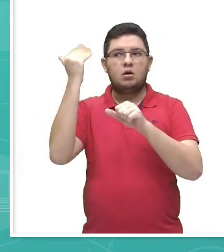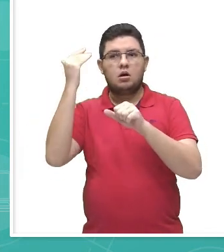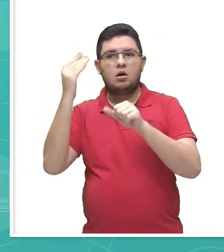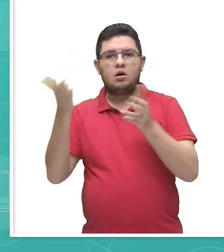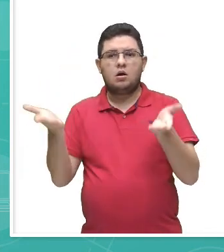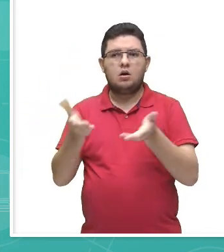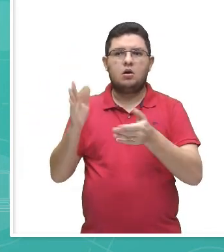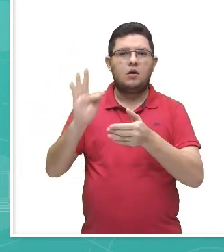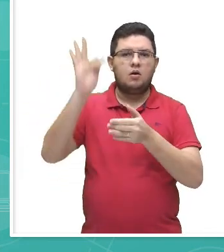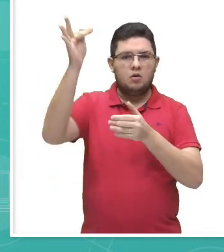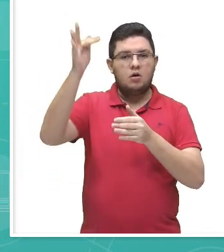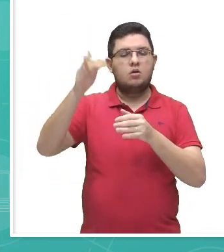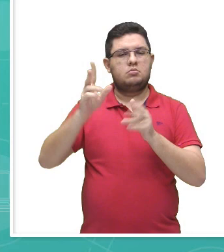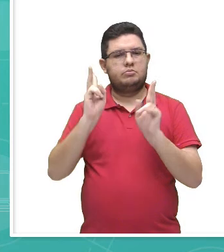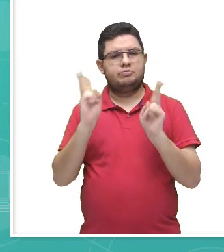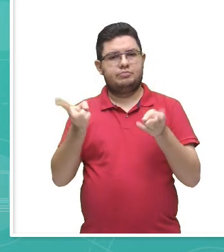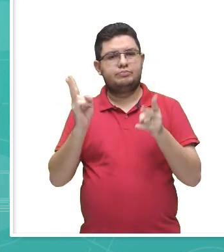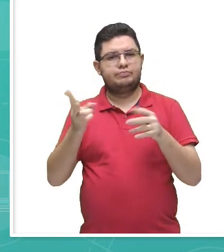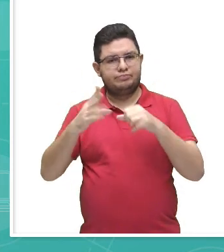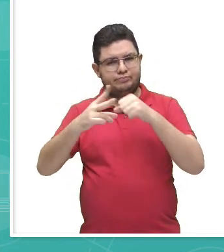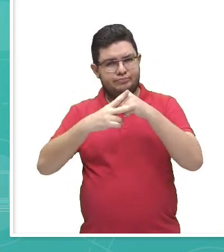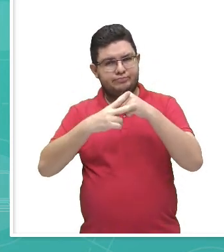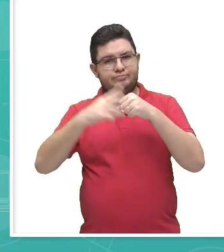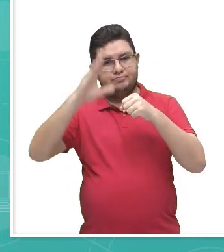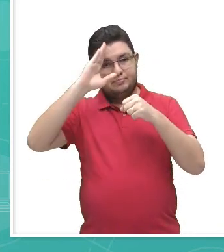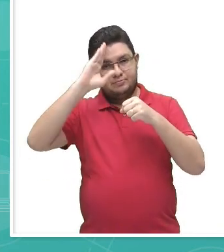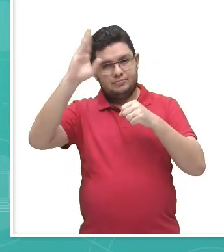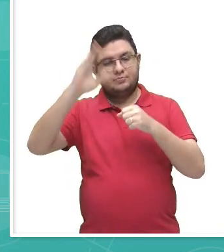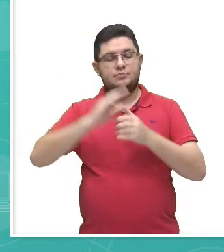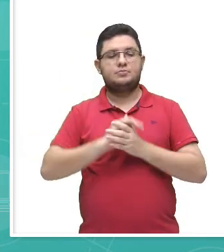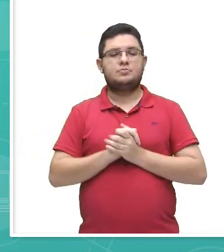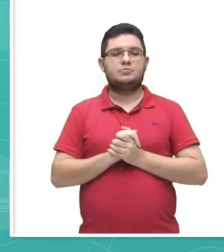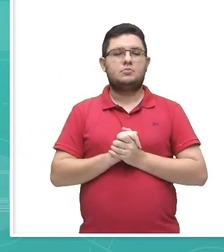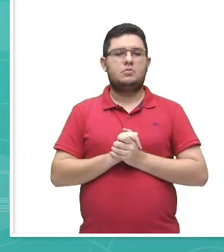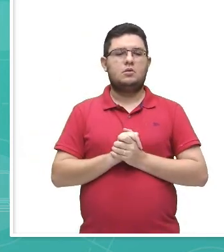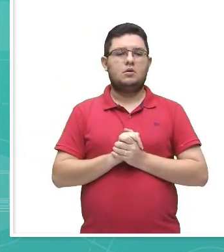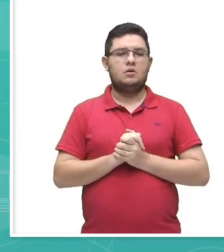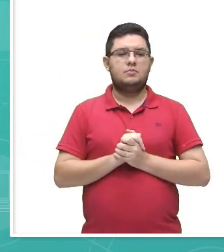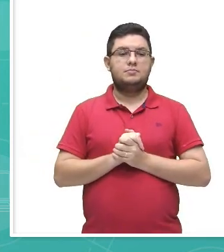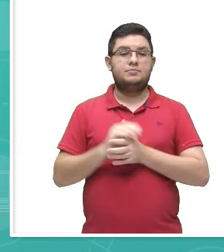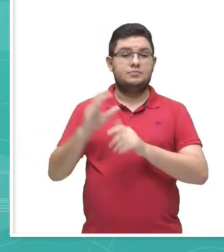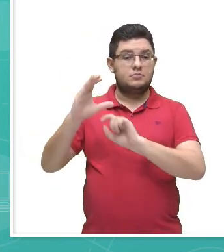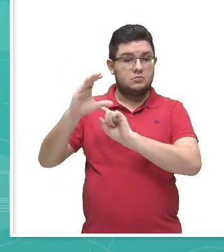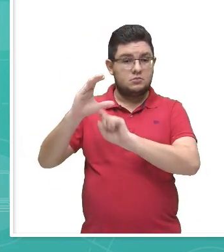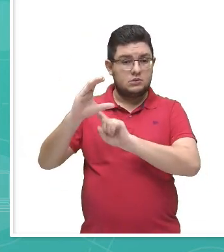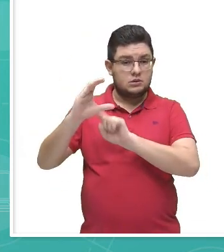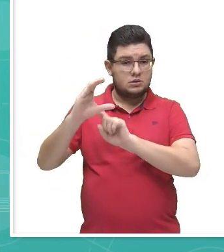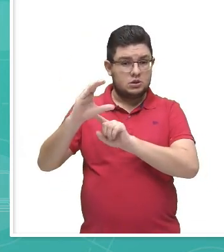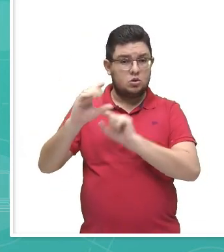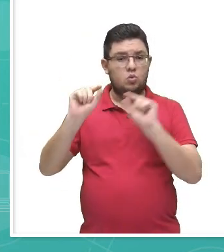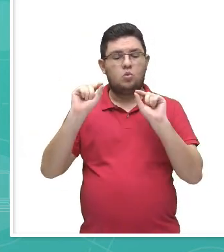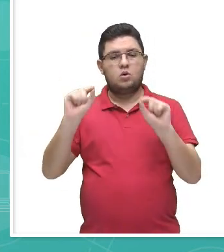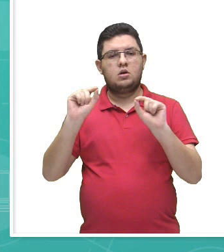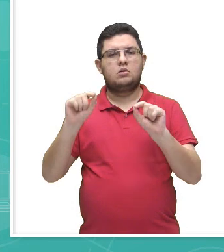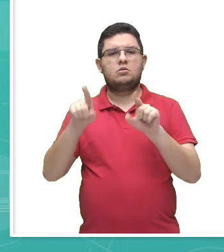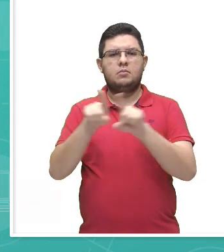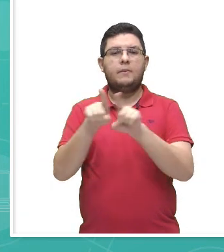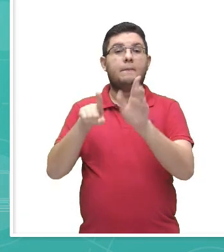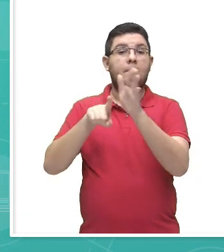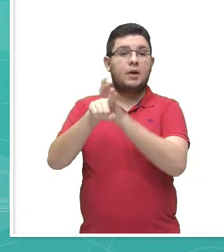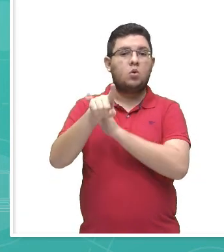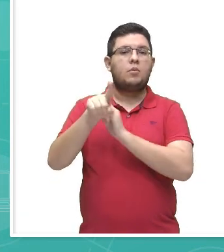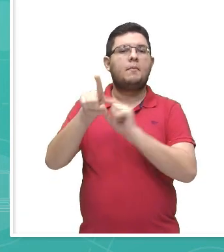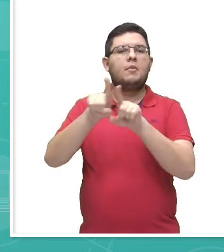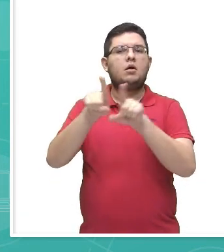o verbo. Então, uma boa dica, nesses casos, é identificar o verbo. A letra C também é uma pergunta no passado,